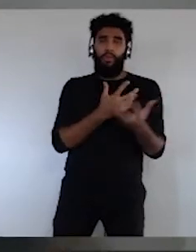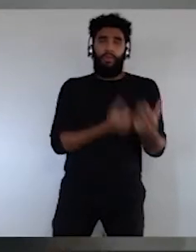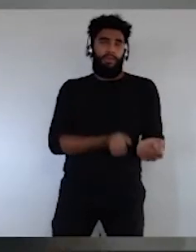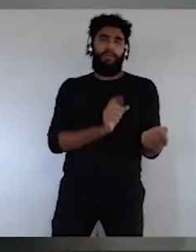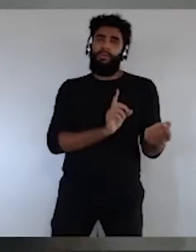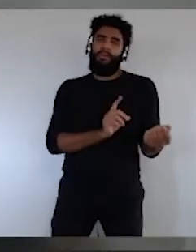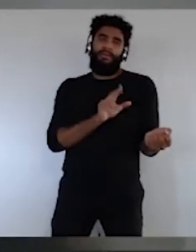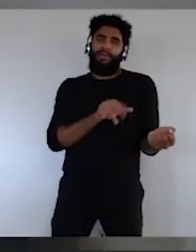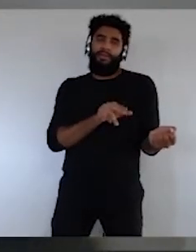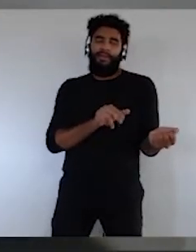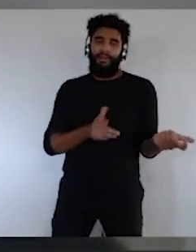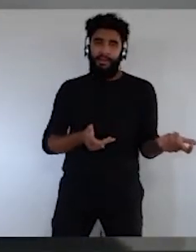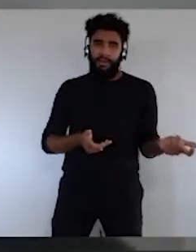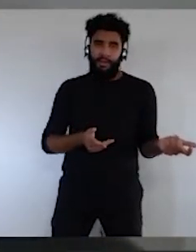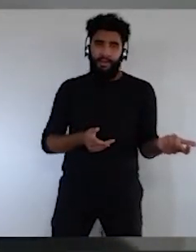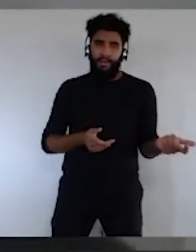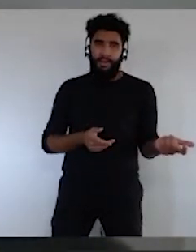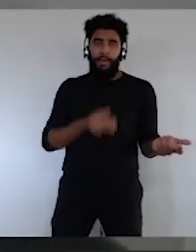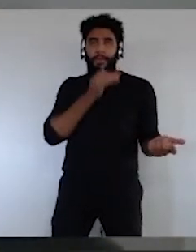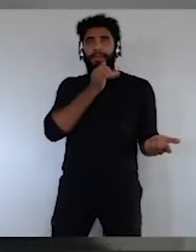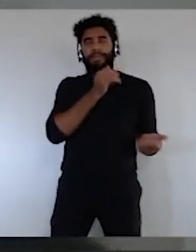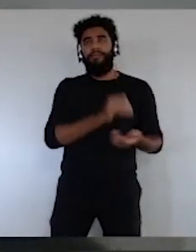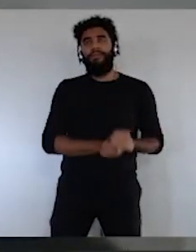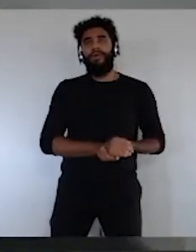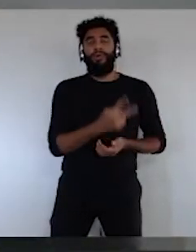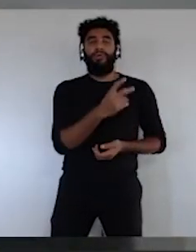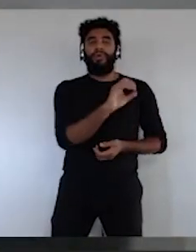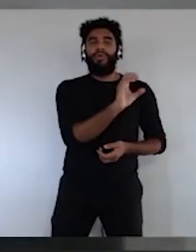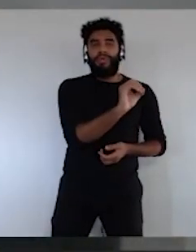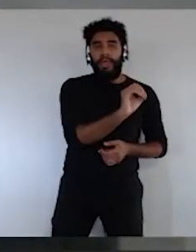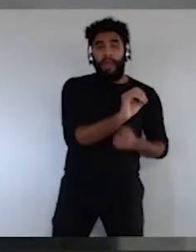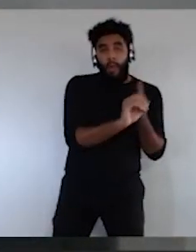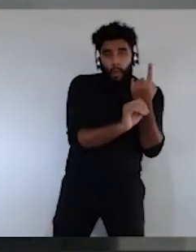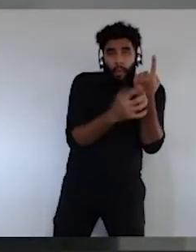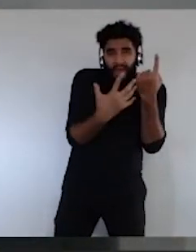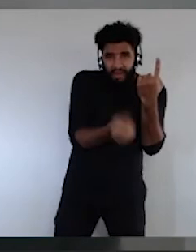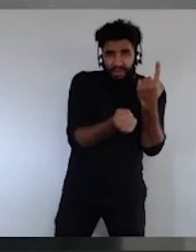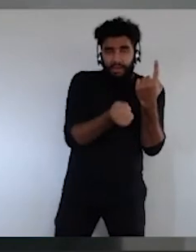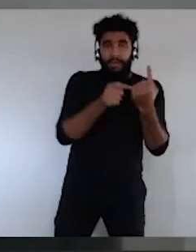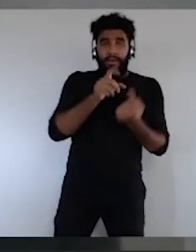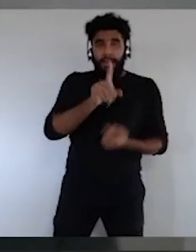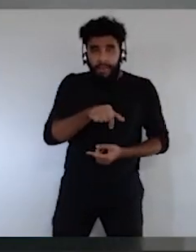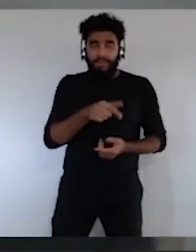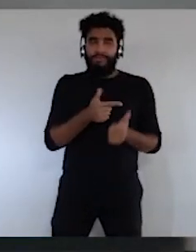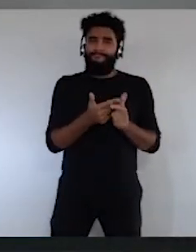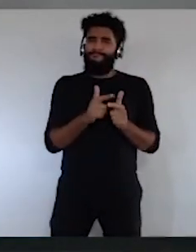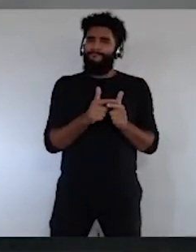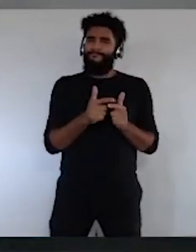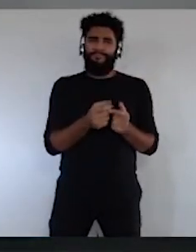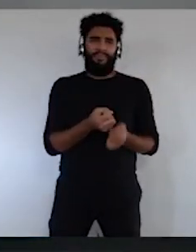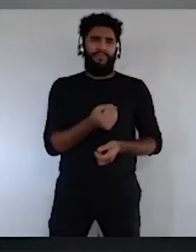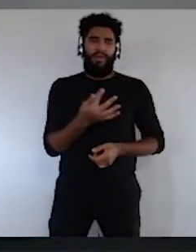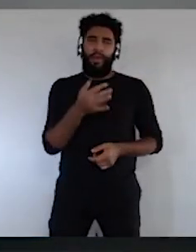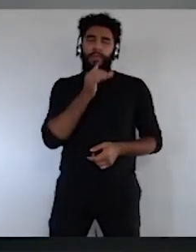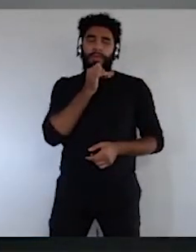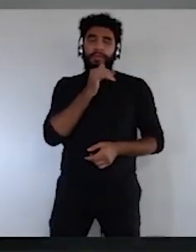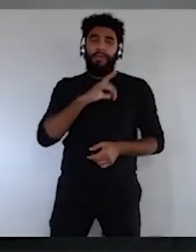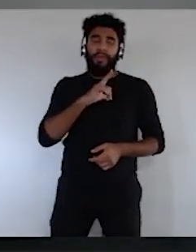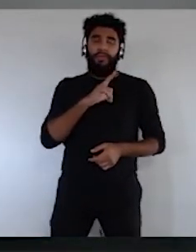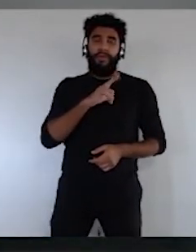requisitos, você teria também que demonstrar o interesse geral. O relator, recentemente, da